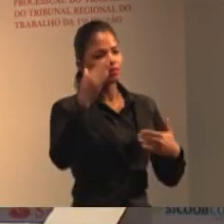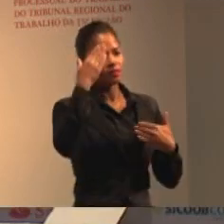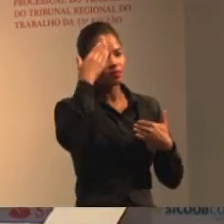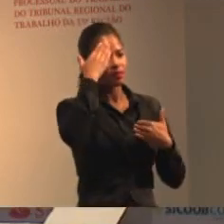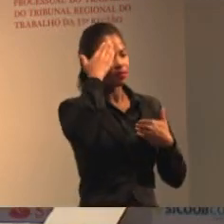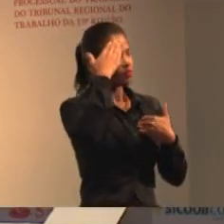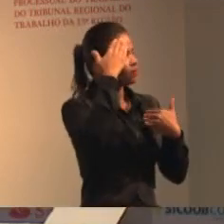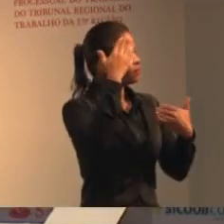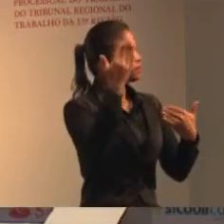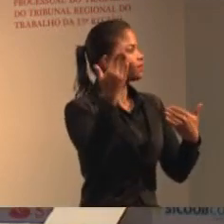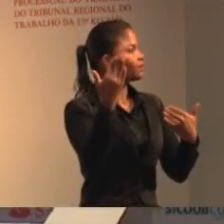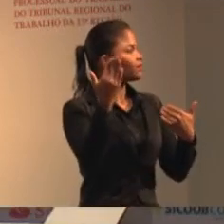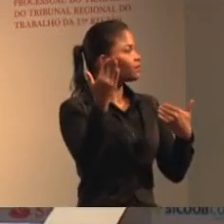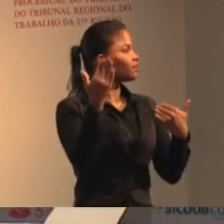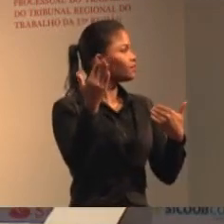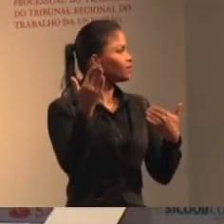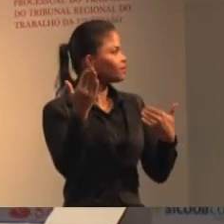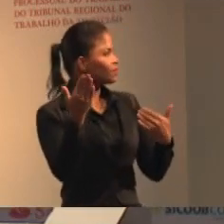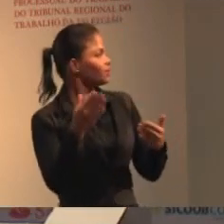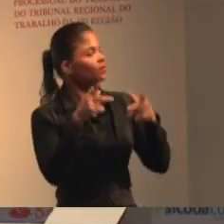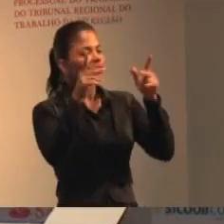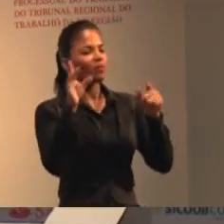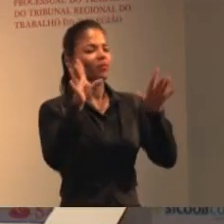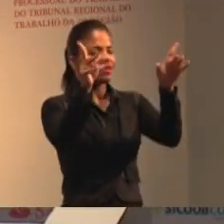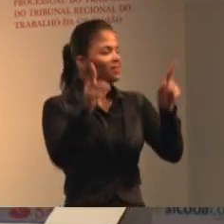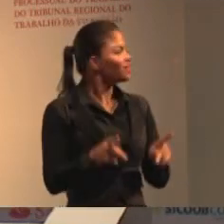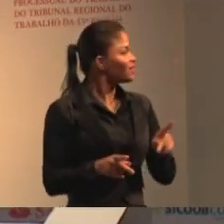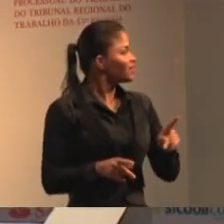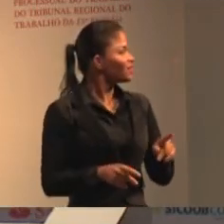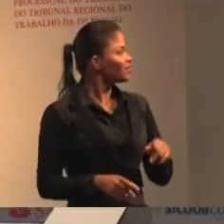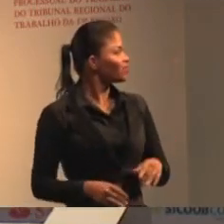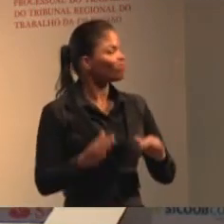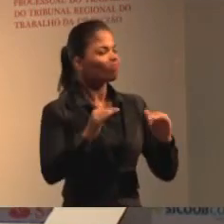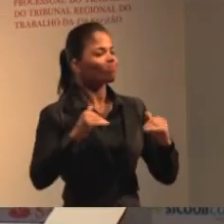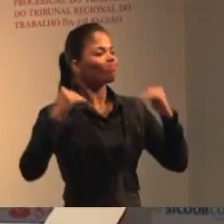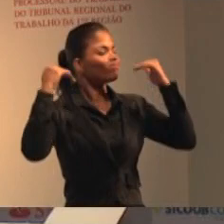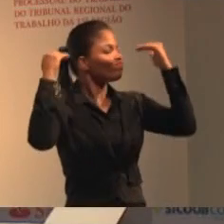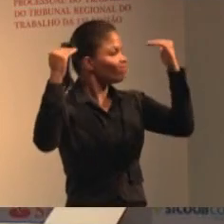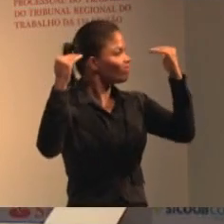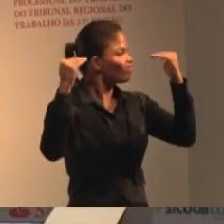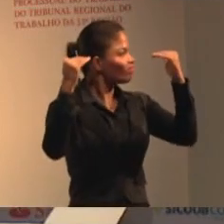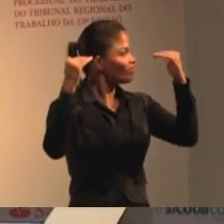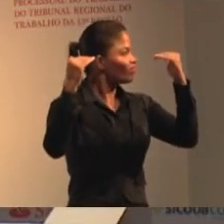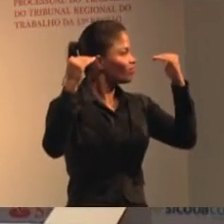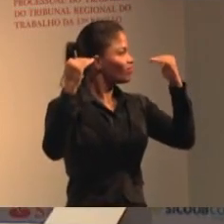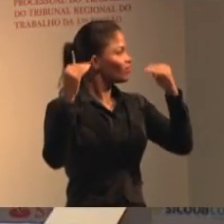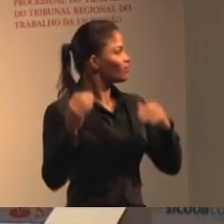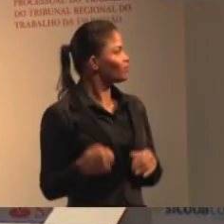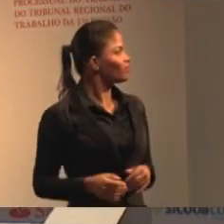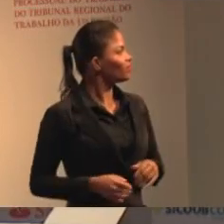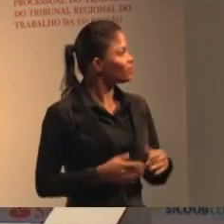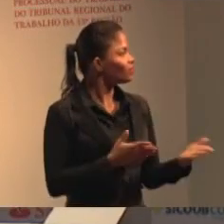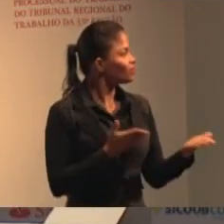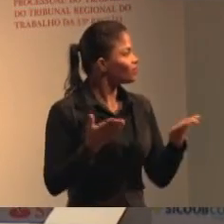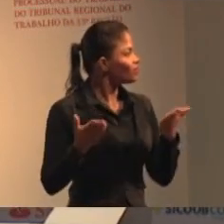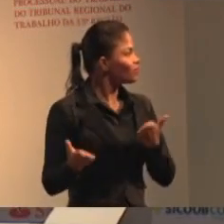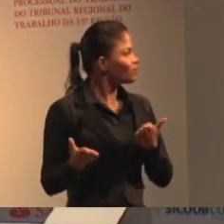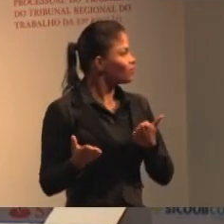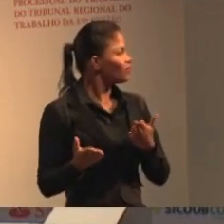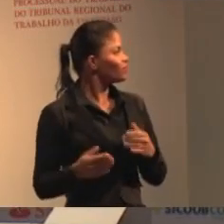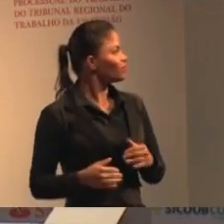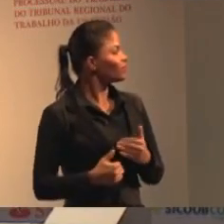Agradecendo uma vez mais a prestigiosa presença das autoridades que integraram a nossa mesa de honra, anunciamos sua dissolução,